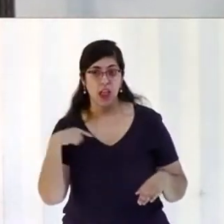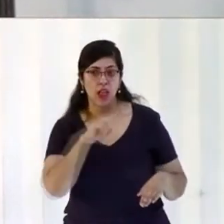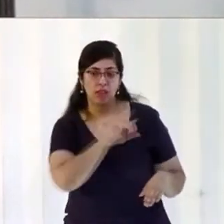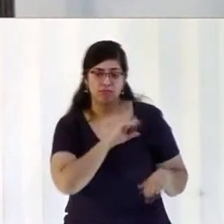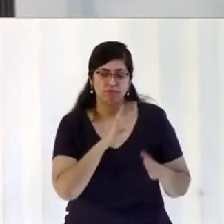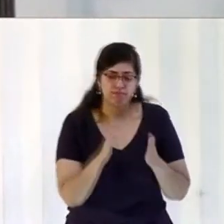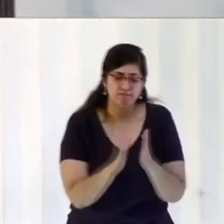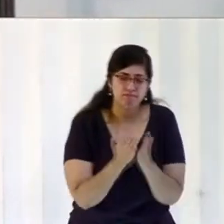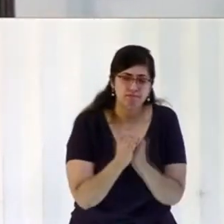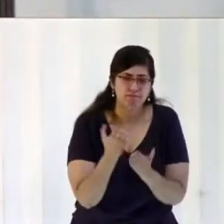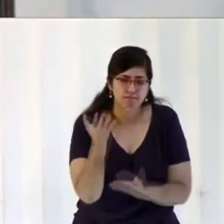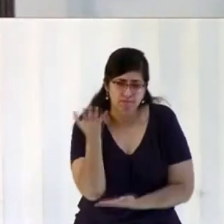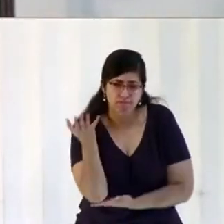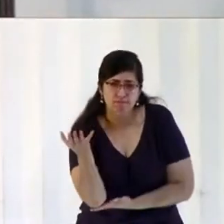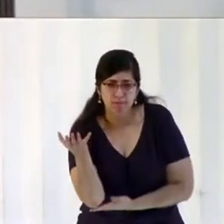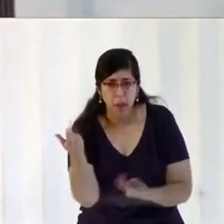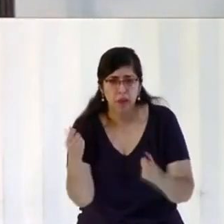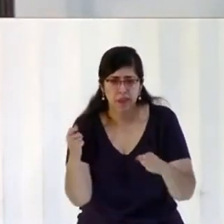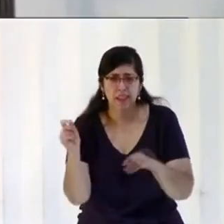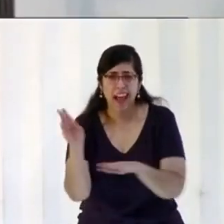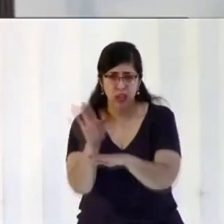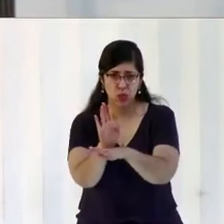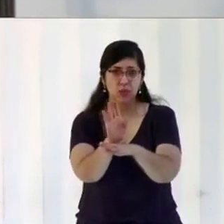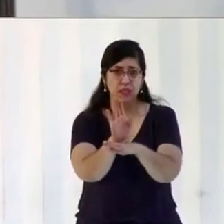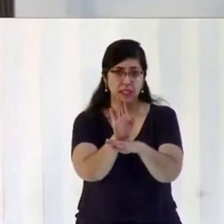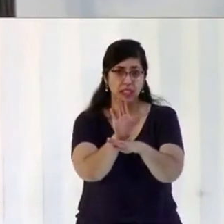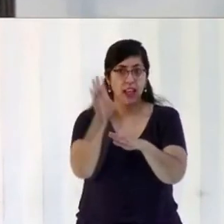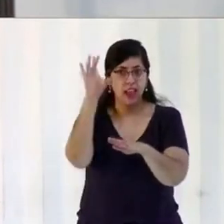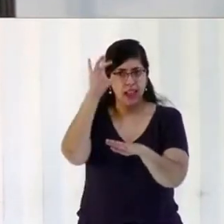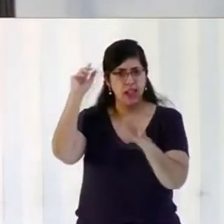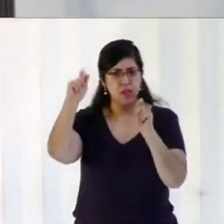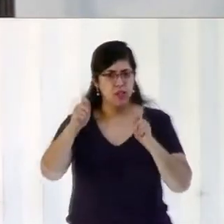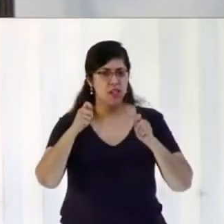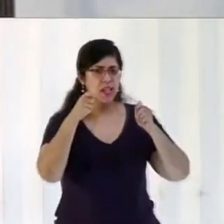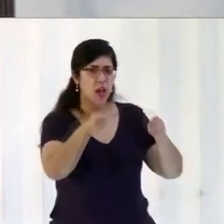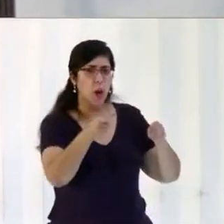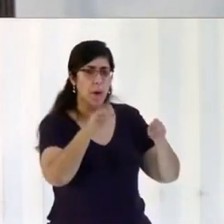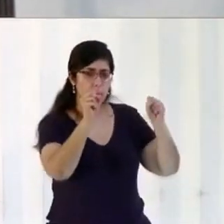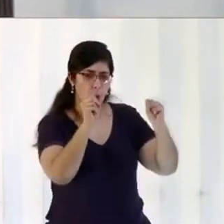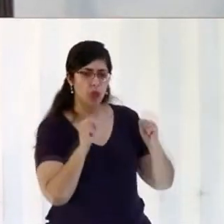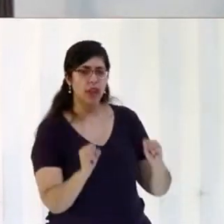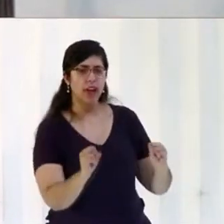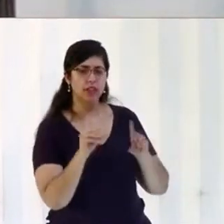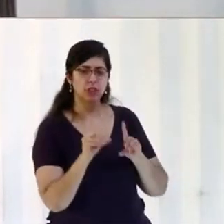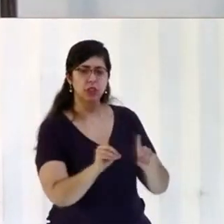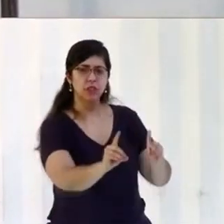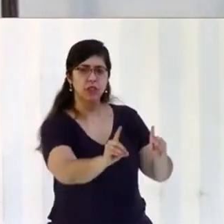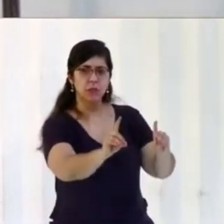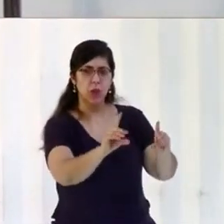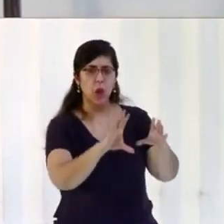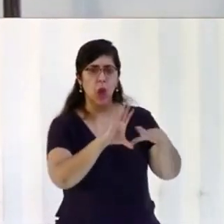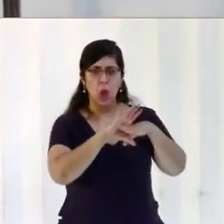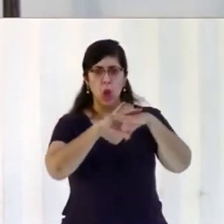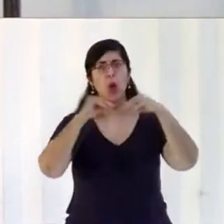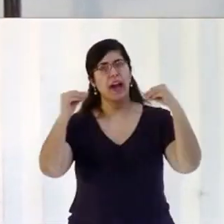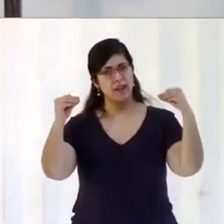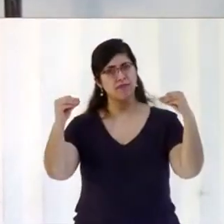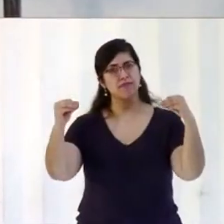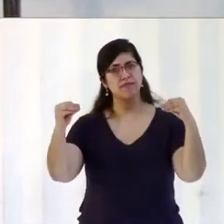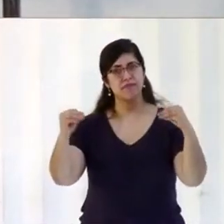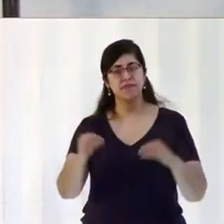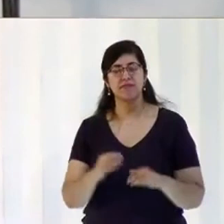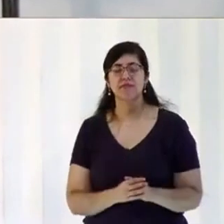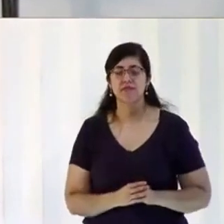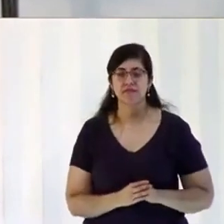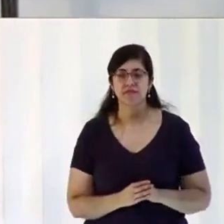Bom, então isso está tanto em Marcos não tanto, mas em Mateus explica um pouco mais, né? Mas nós temos